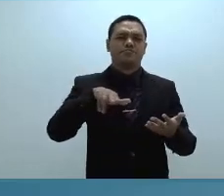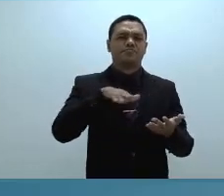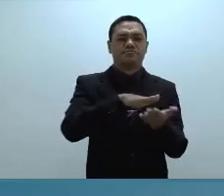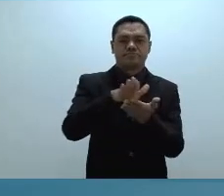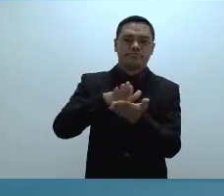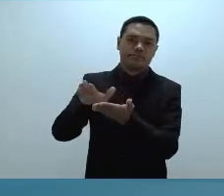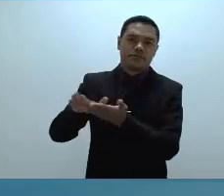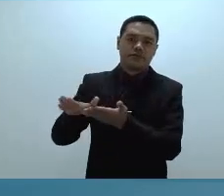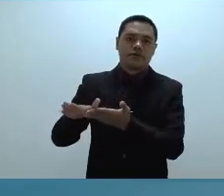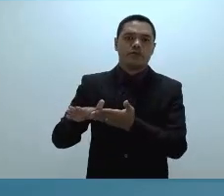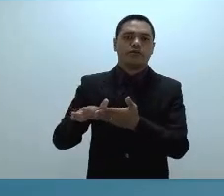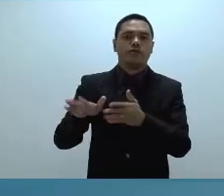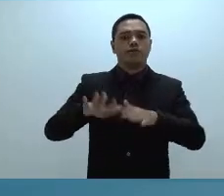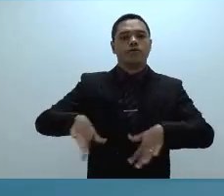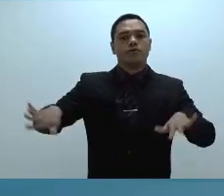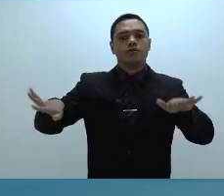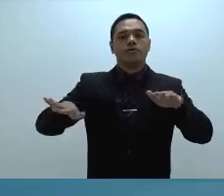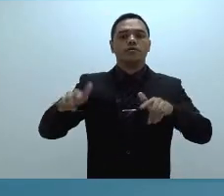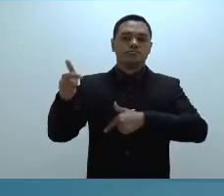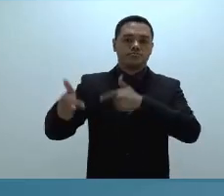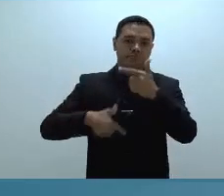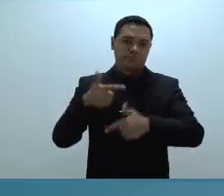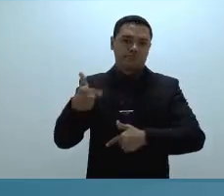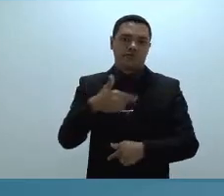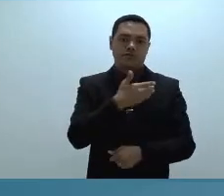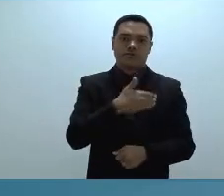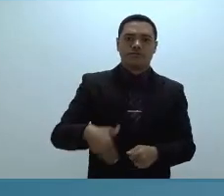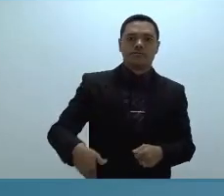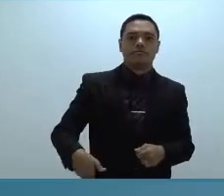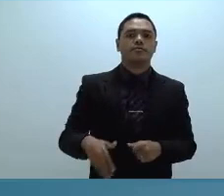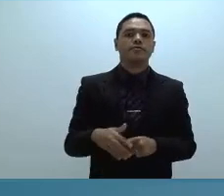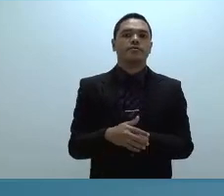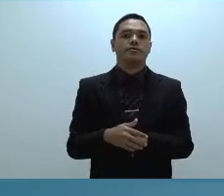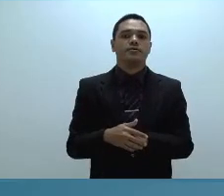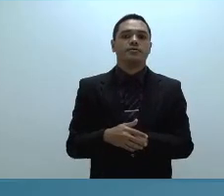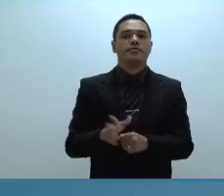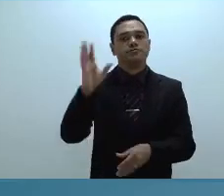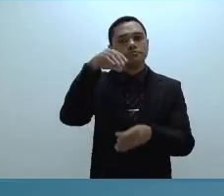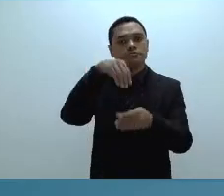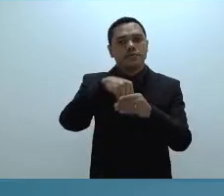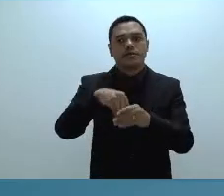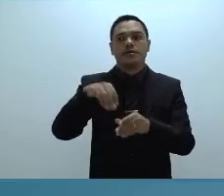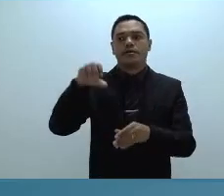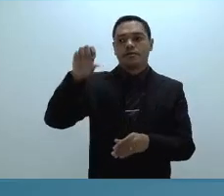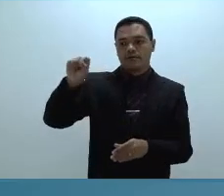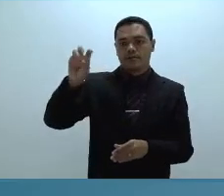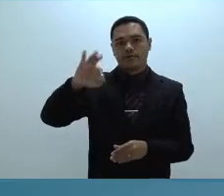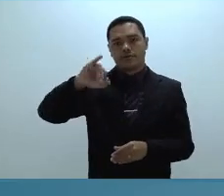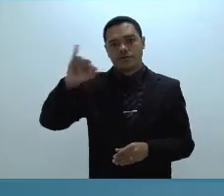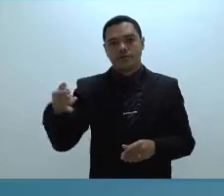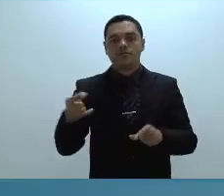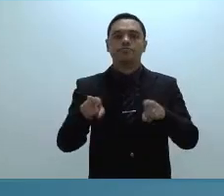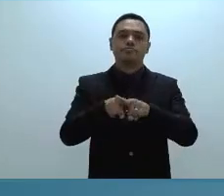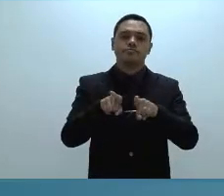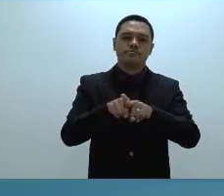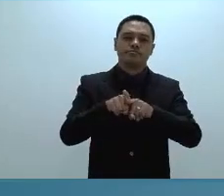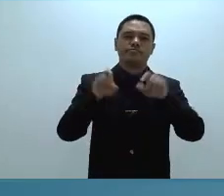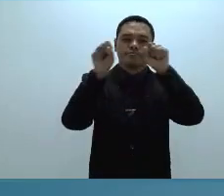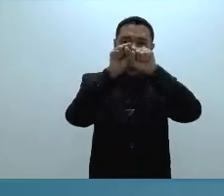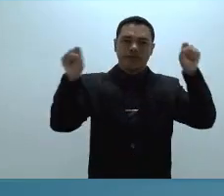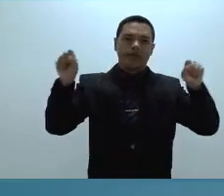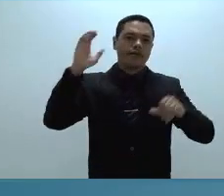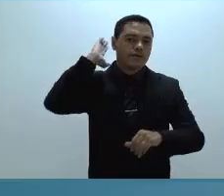público. Consoante já descrito, existe semelhança entre os regimentos internos do STJ e do TJPA no que se refere às regras